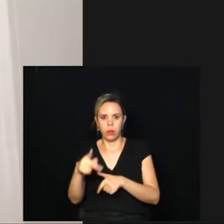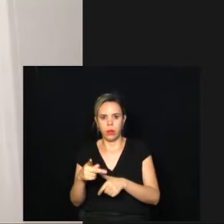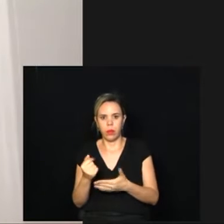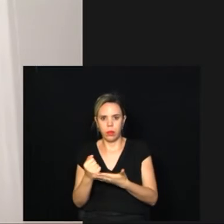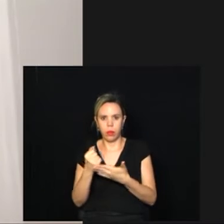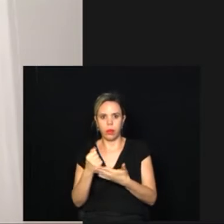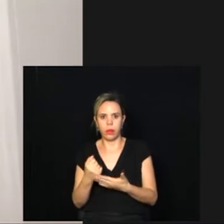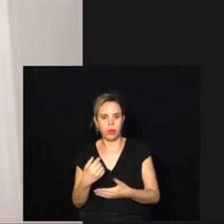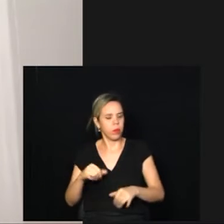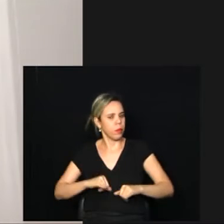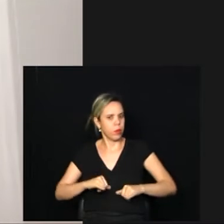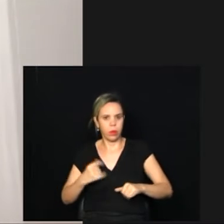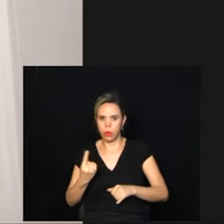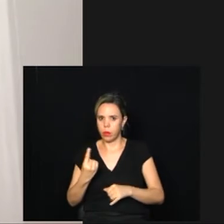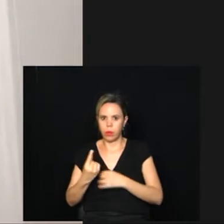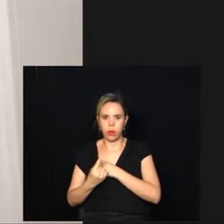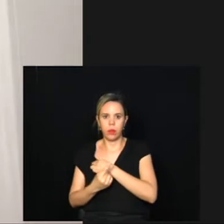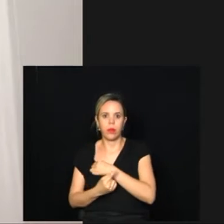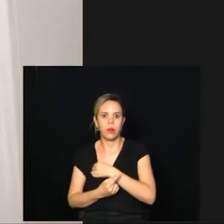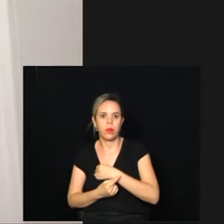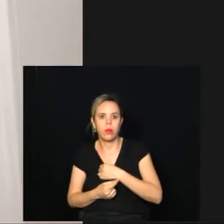Não fica sofrendo sozinho.